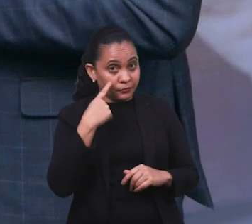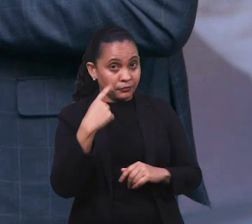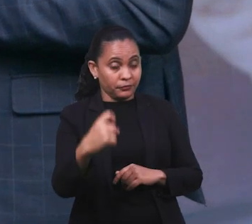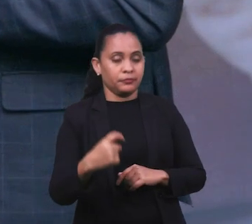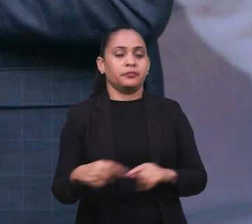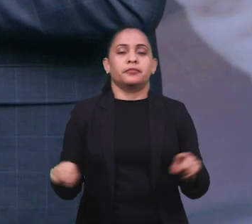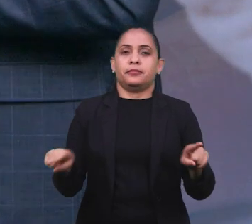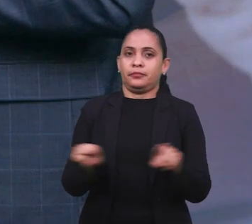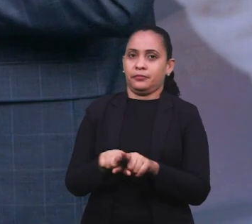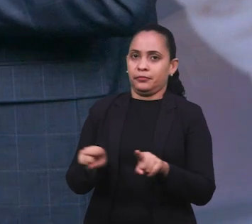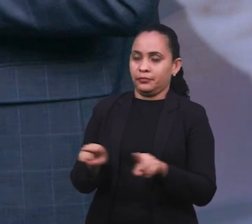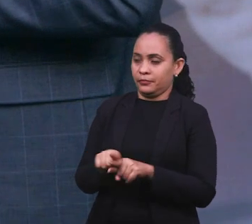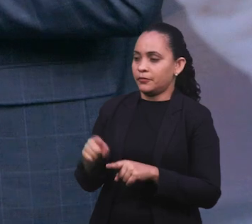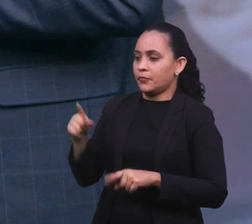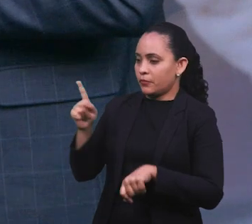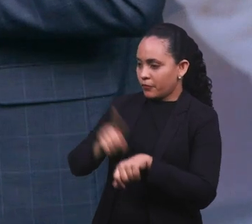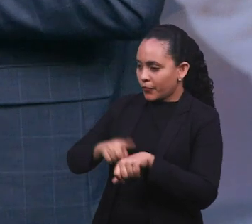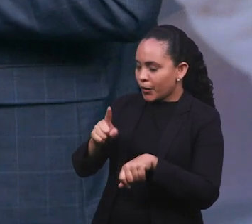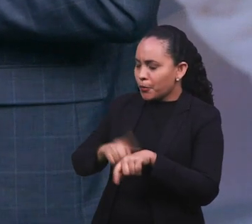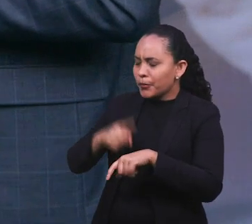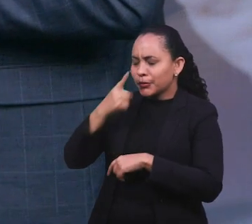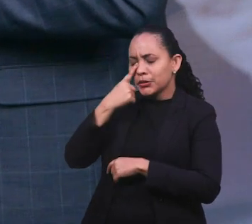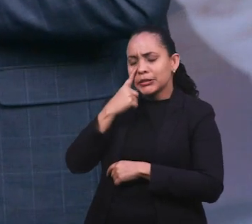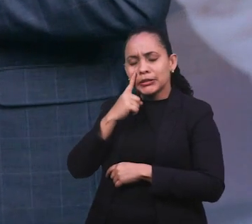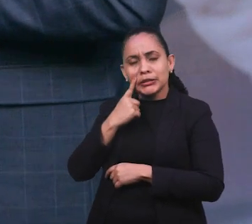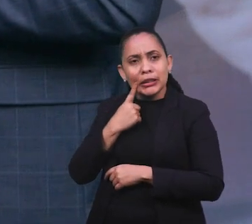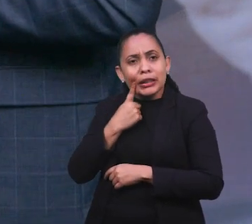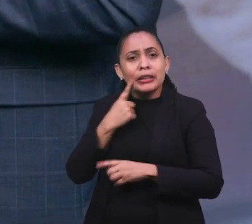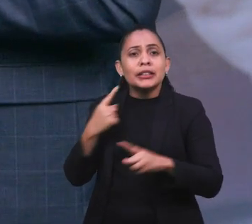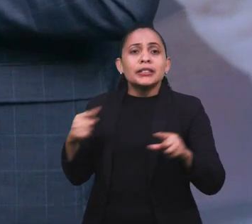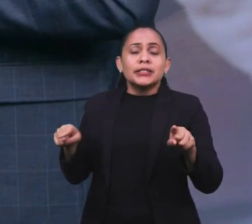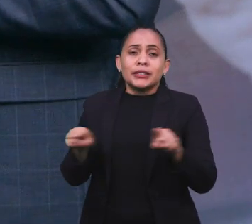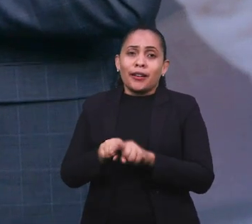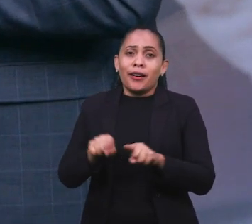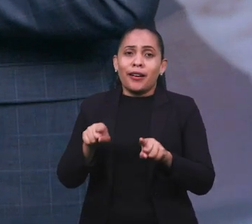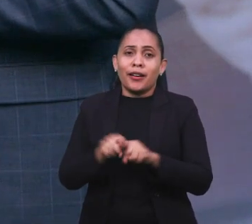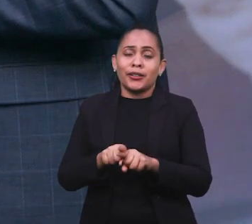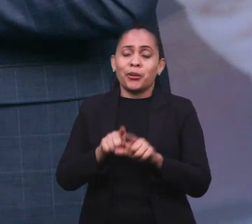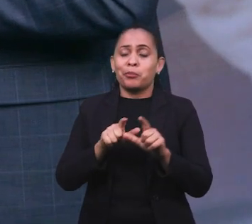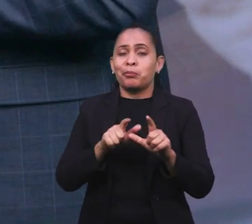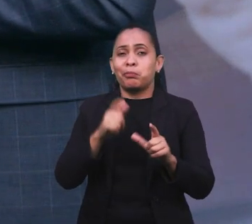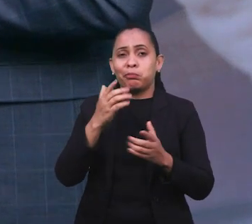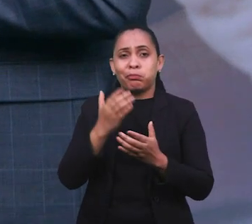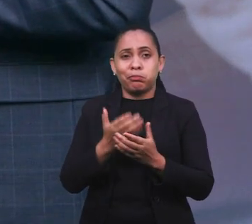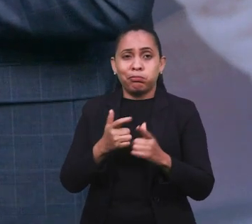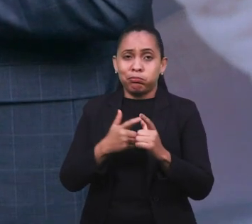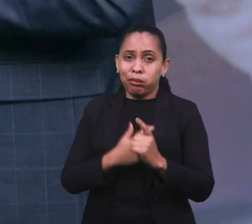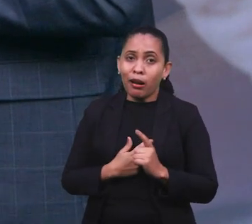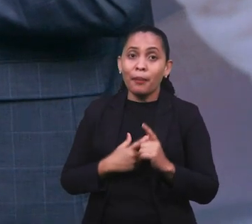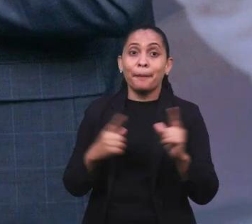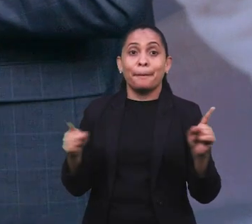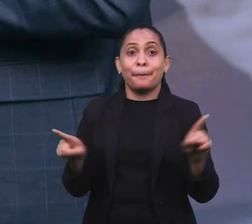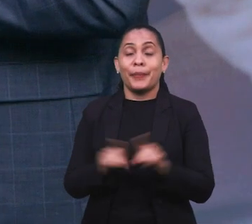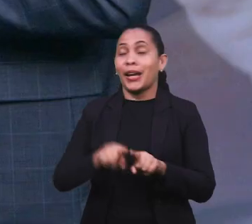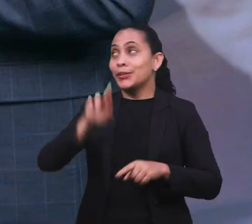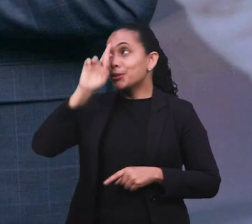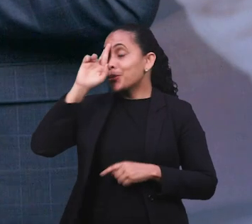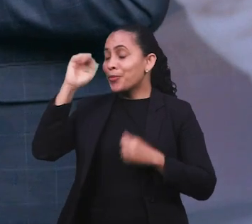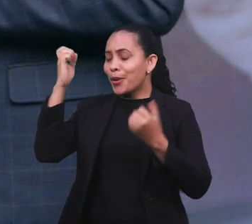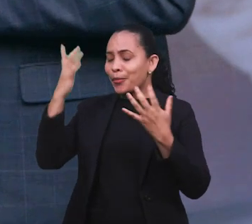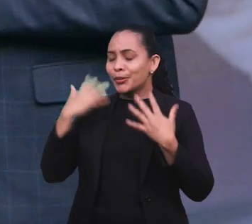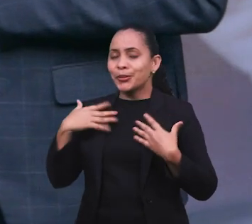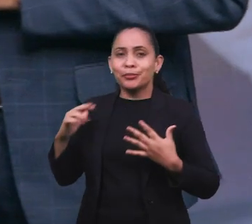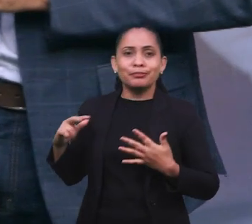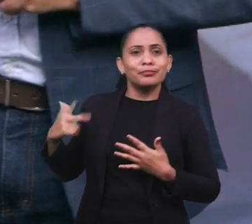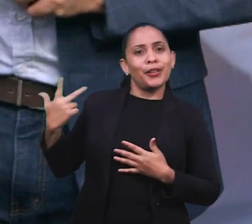também passei pelo momento de lágrimas depois de uma reprovação, mas o Senhor me levantou e me